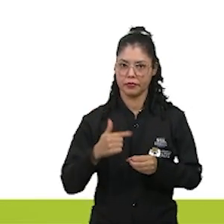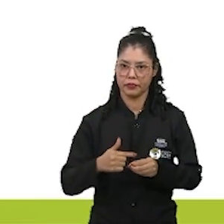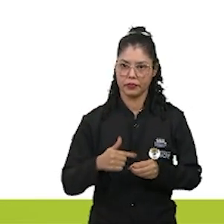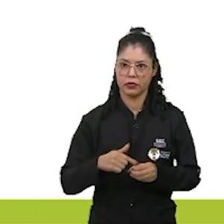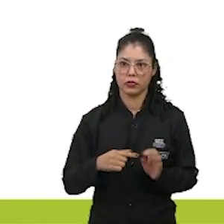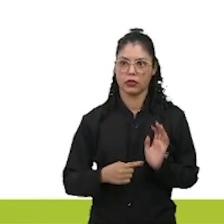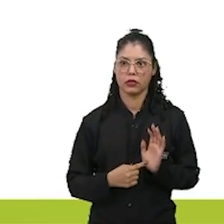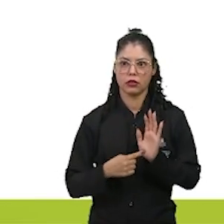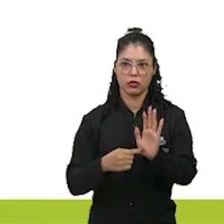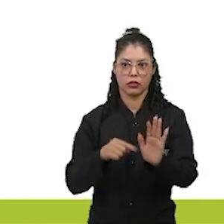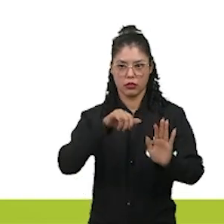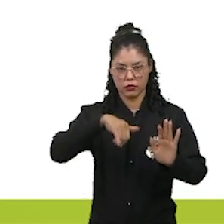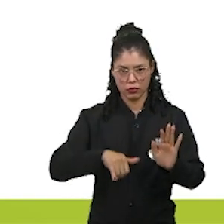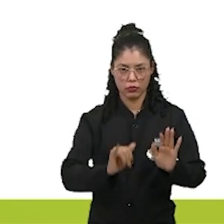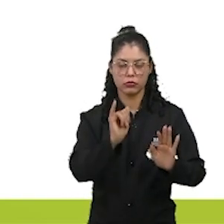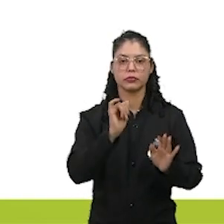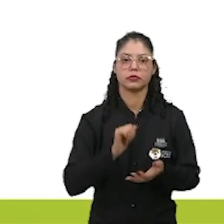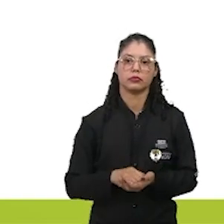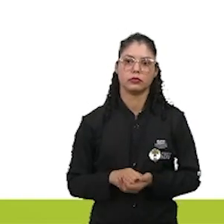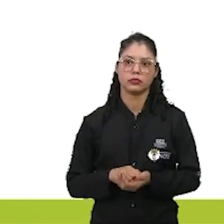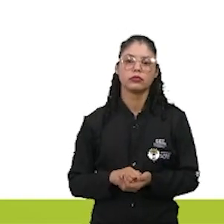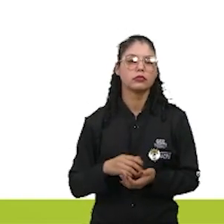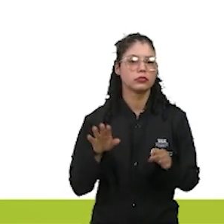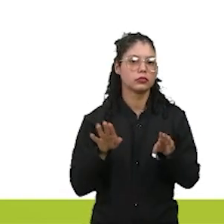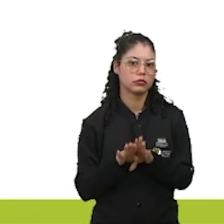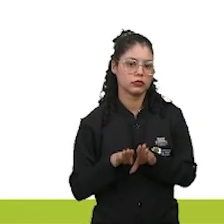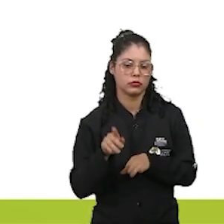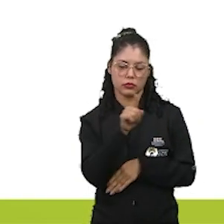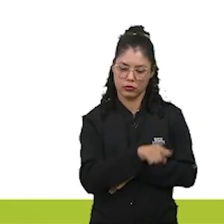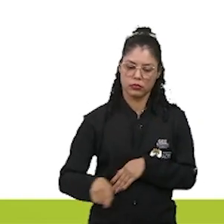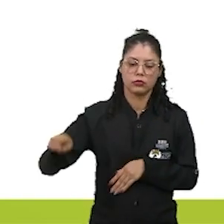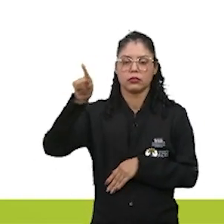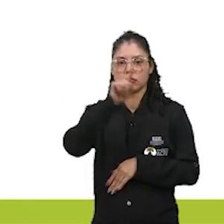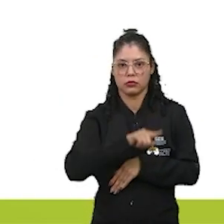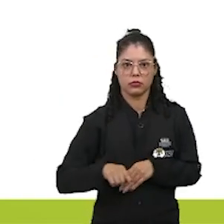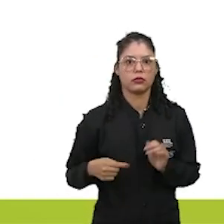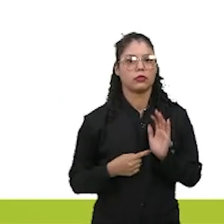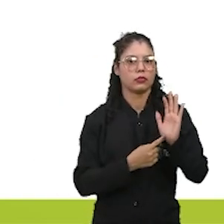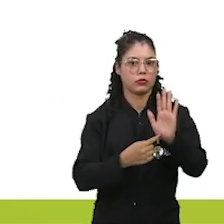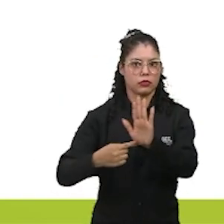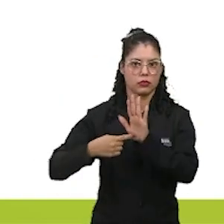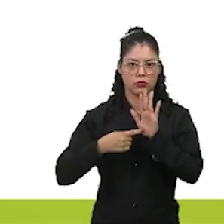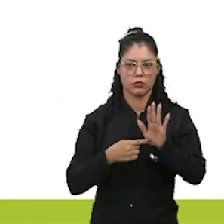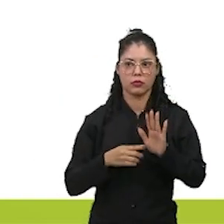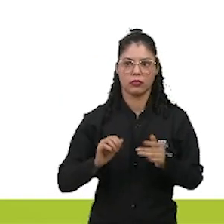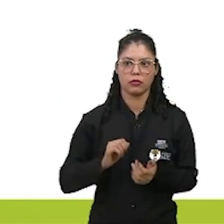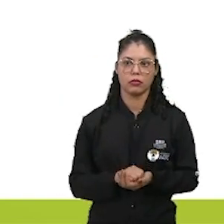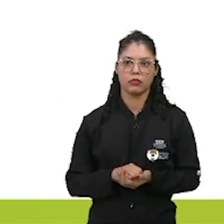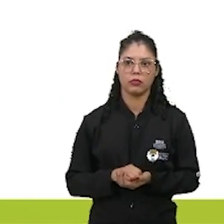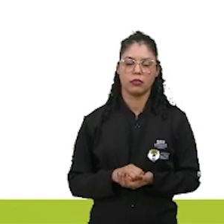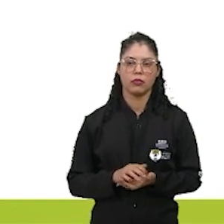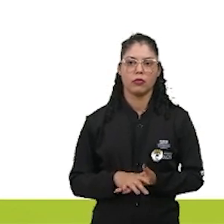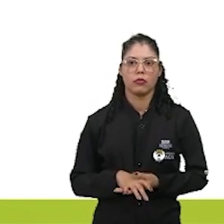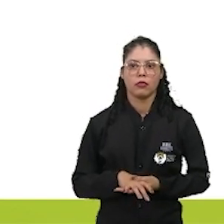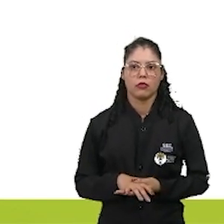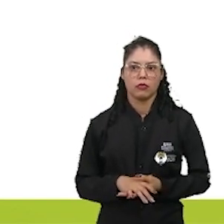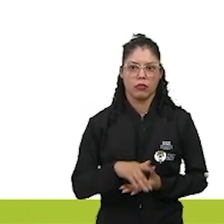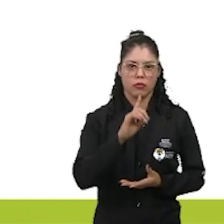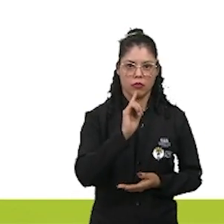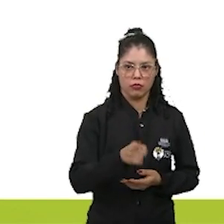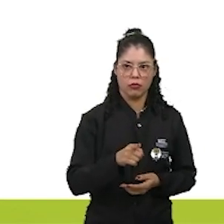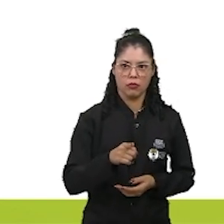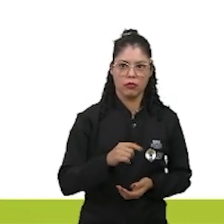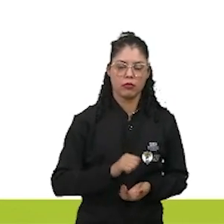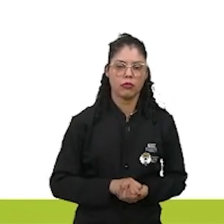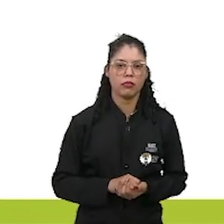para a gente? Uma indústria automobilística está testando um novo modelo de carro. 50 litros de